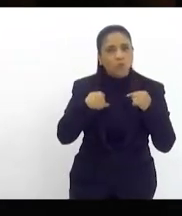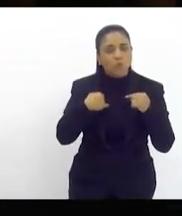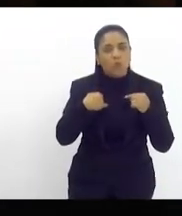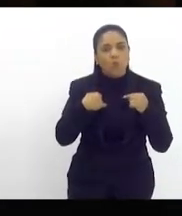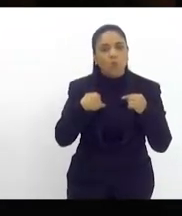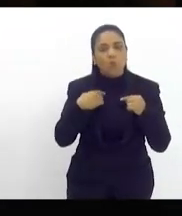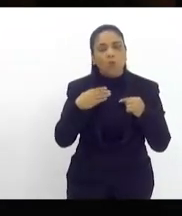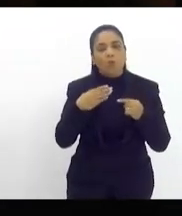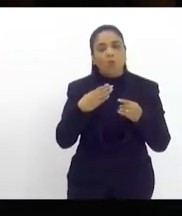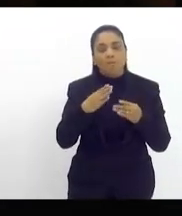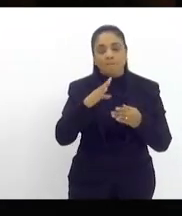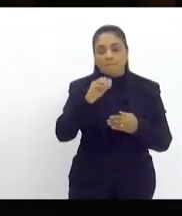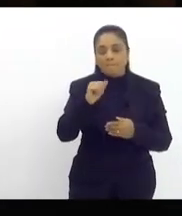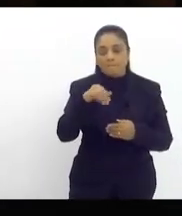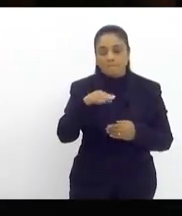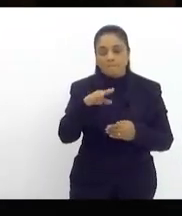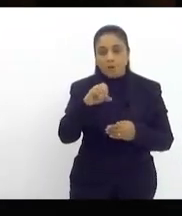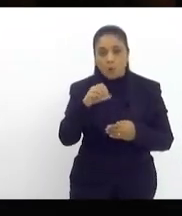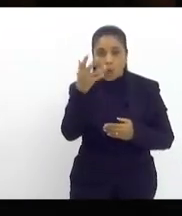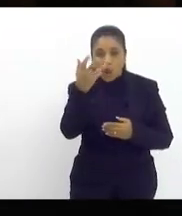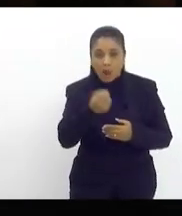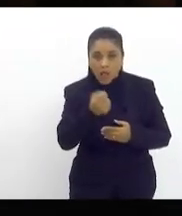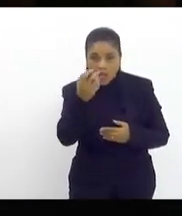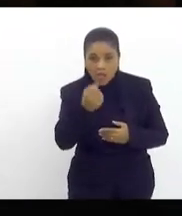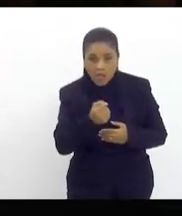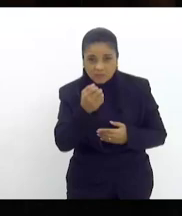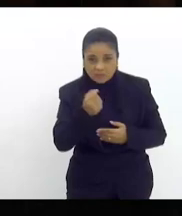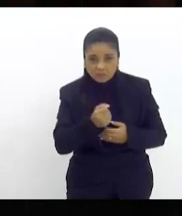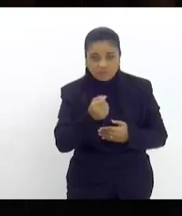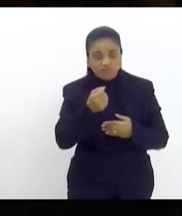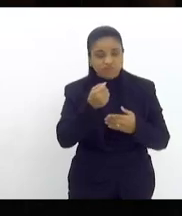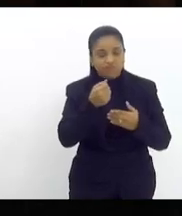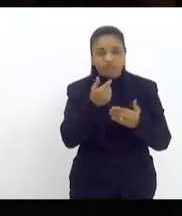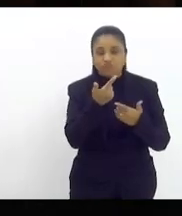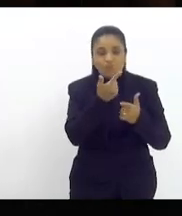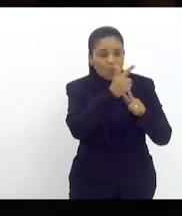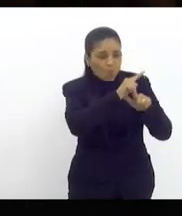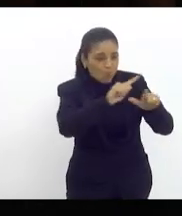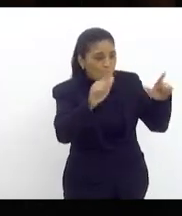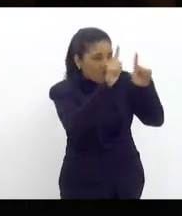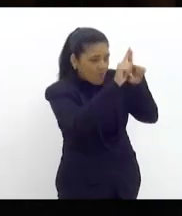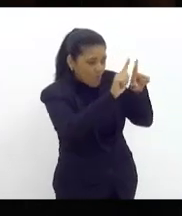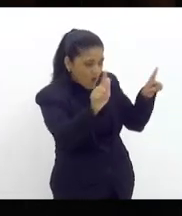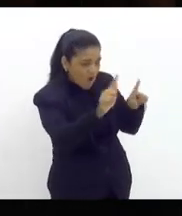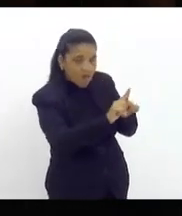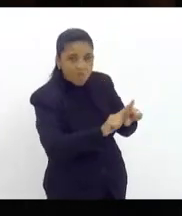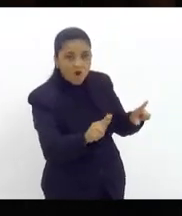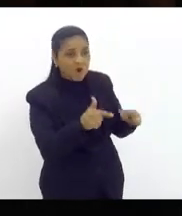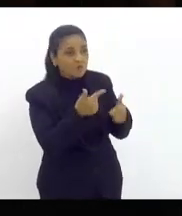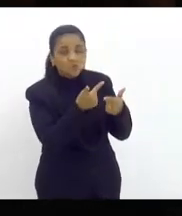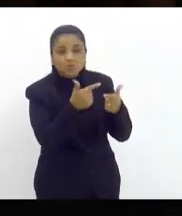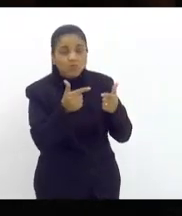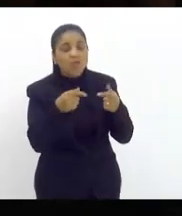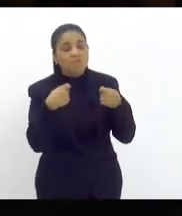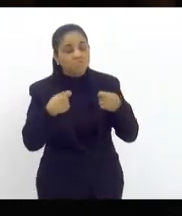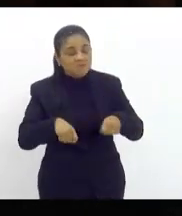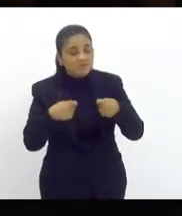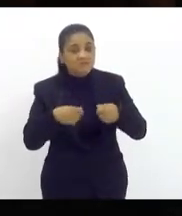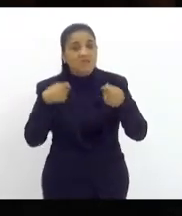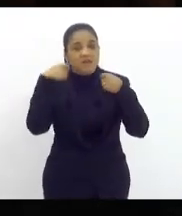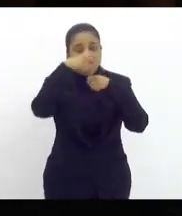de leite do hospital. Está completamente desguarnecido. Nós precisamos, deputada Tiaju, de campanhas